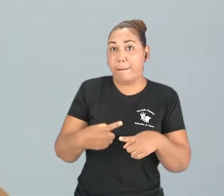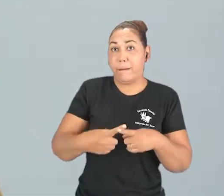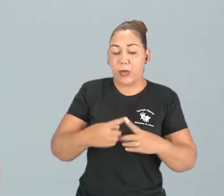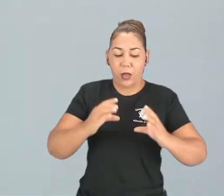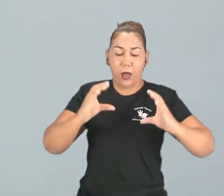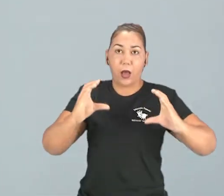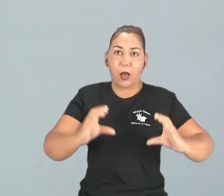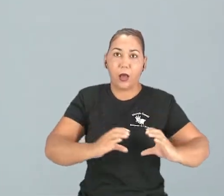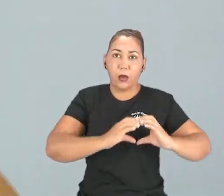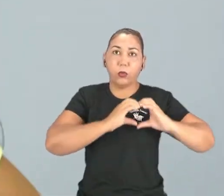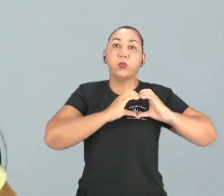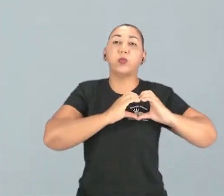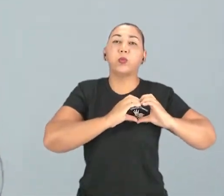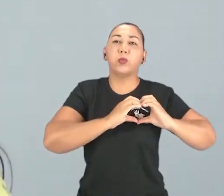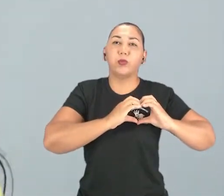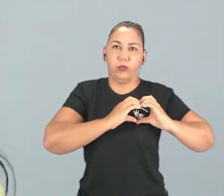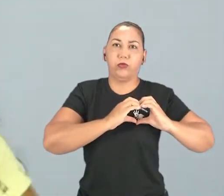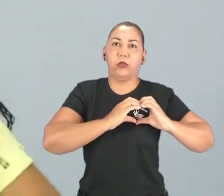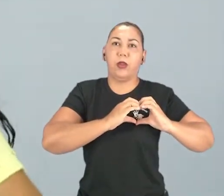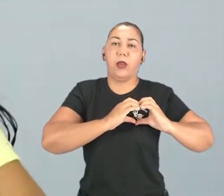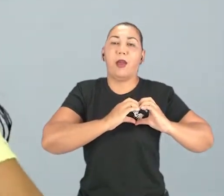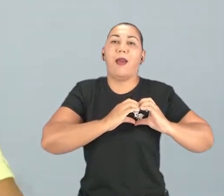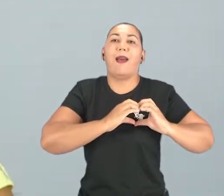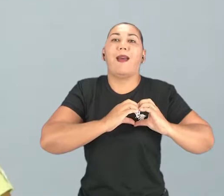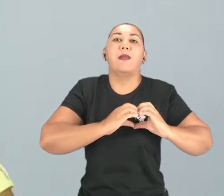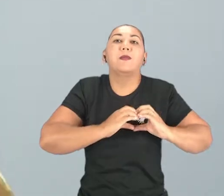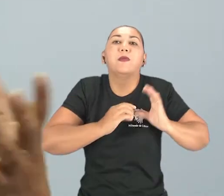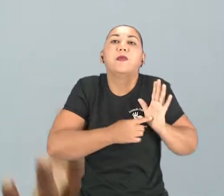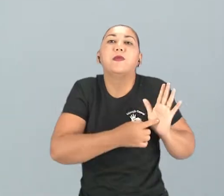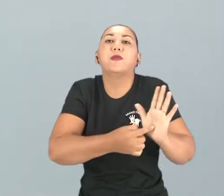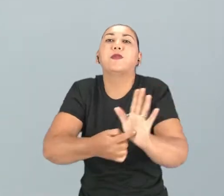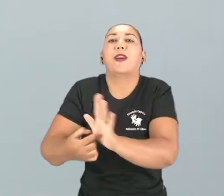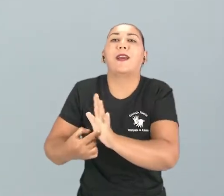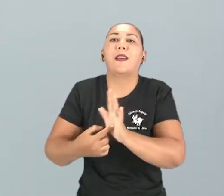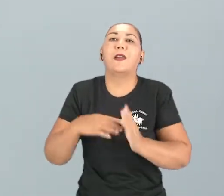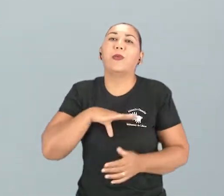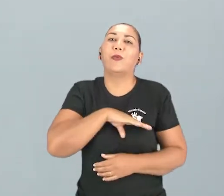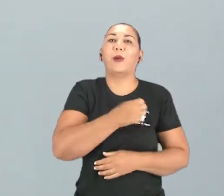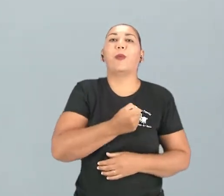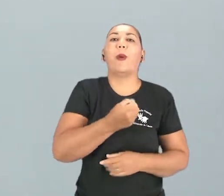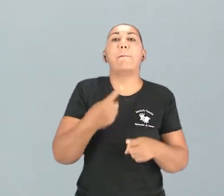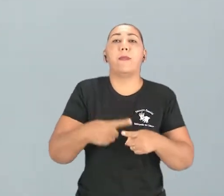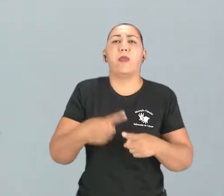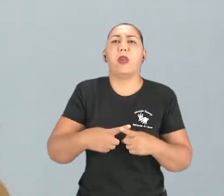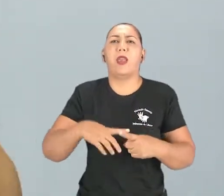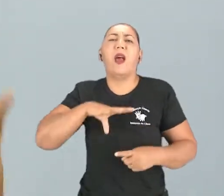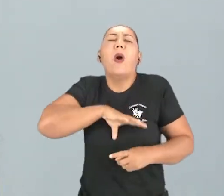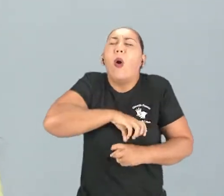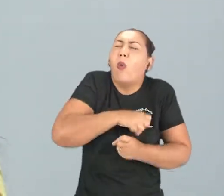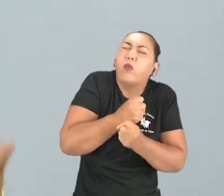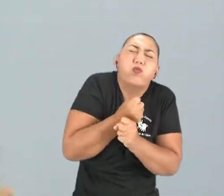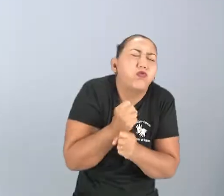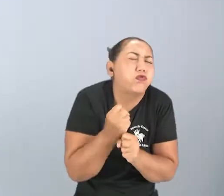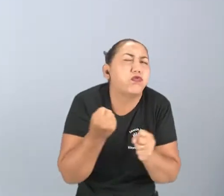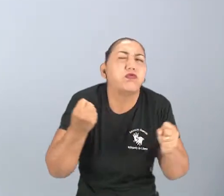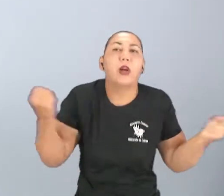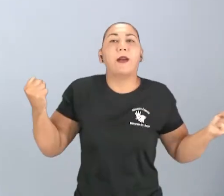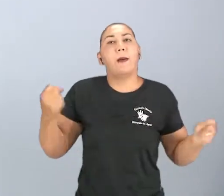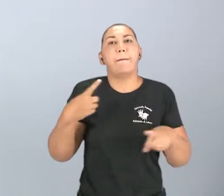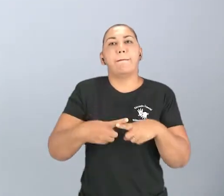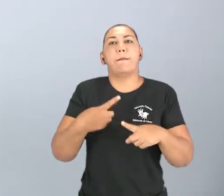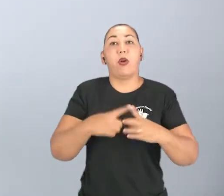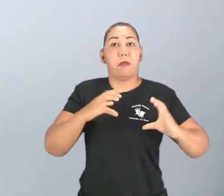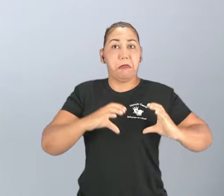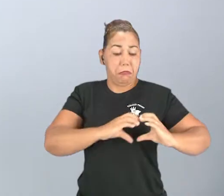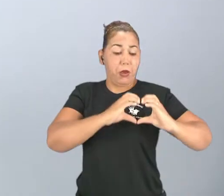ao amor. E veja que é um amor muito grande, né? Porque, gente, nesse amor, nesse coração